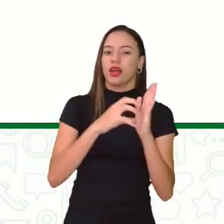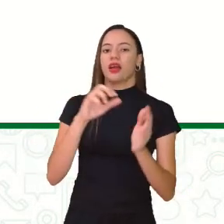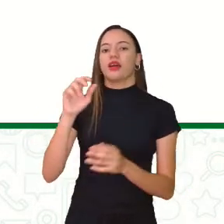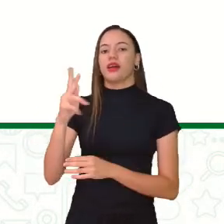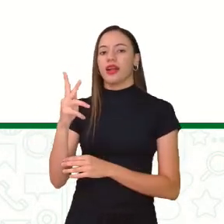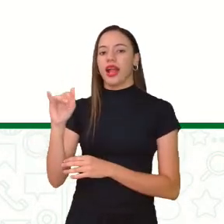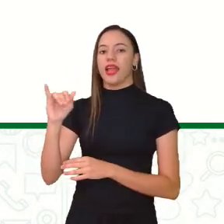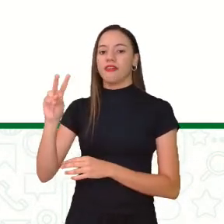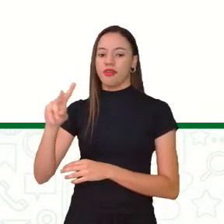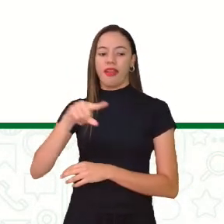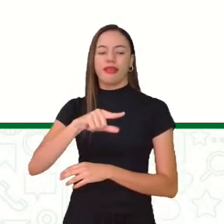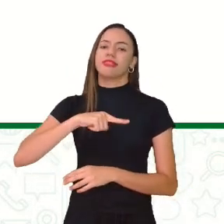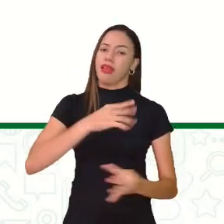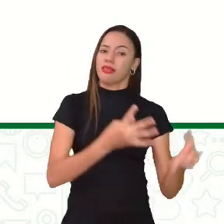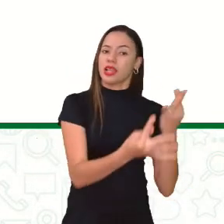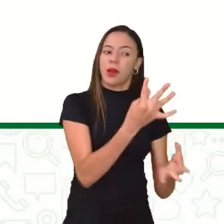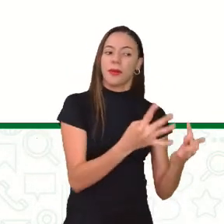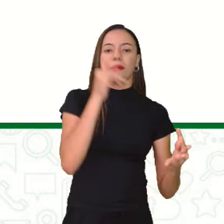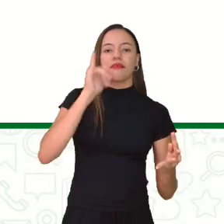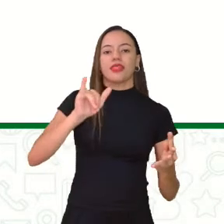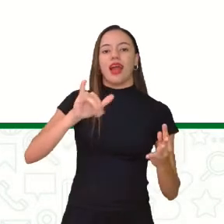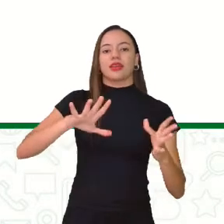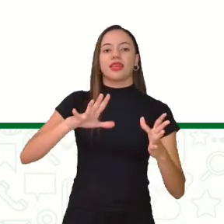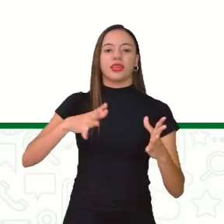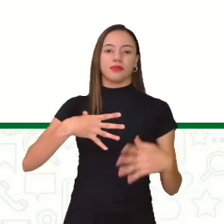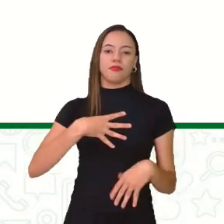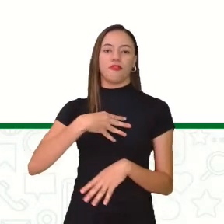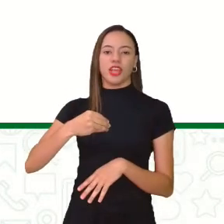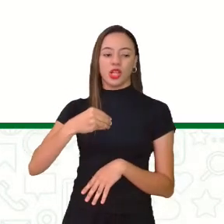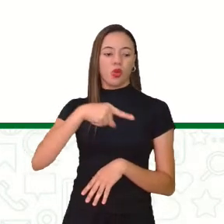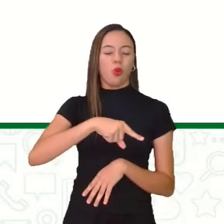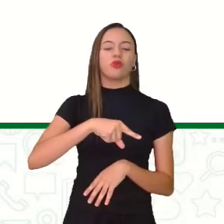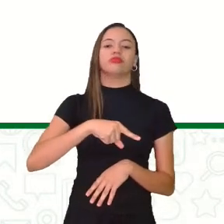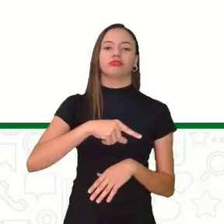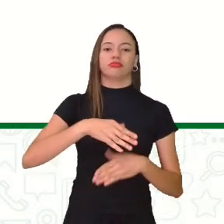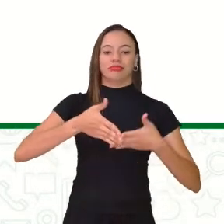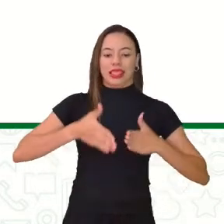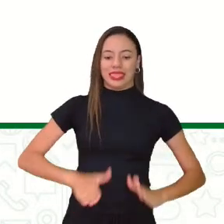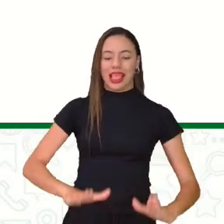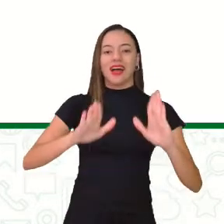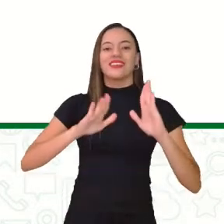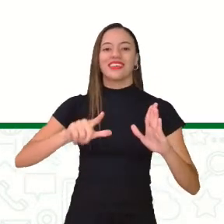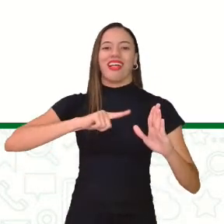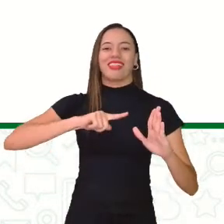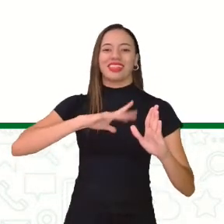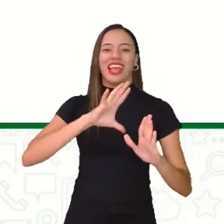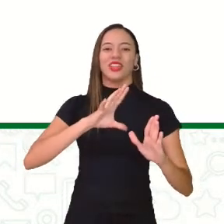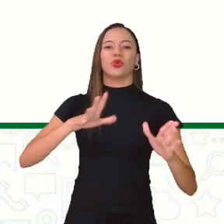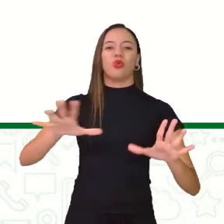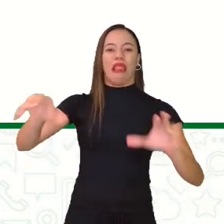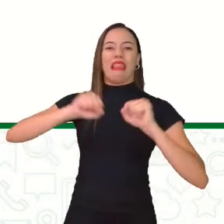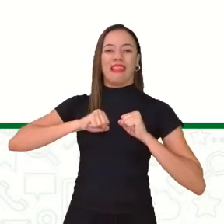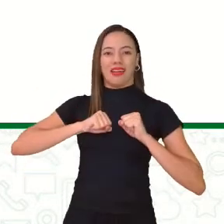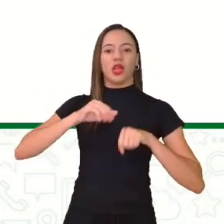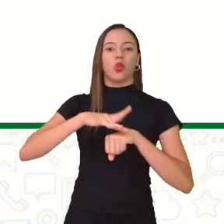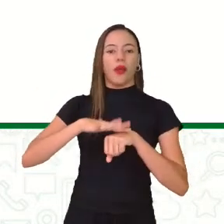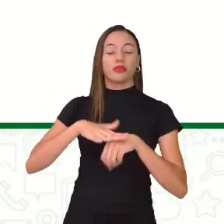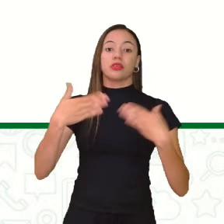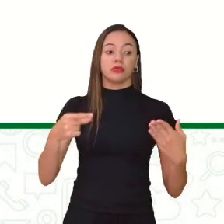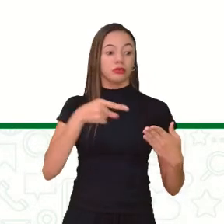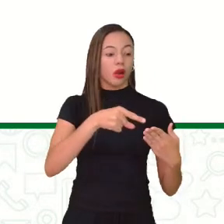não nasça com AIDS, sim, é possível. Então, tudo isso é dado através do Sistema Único de Saúde.